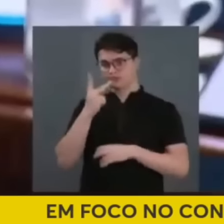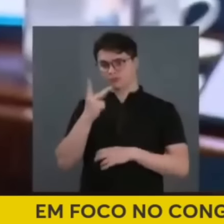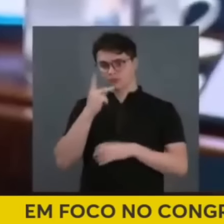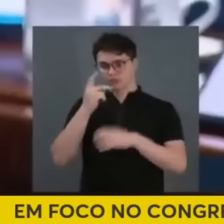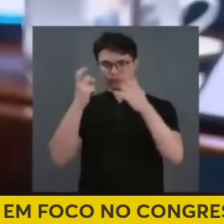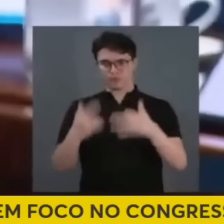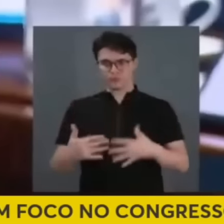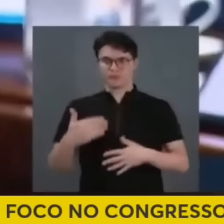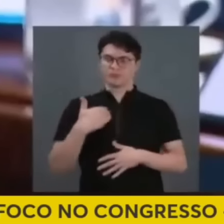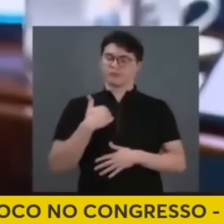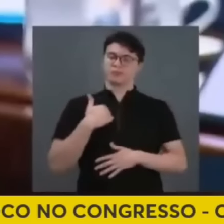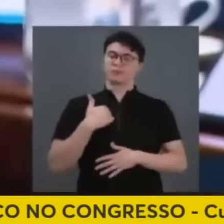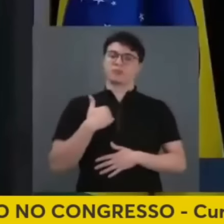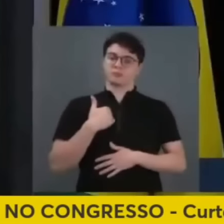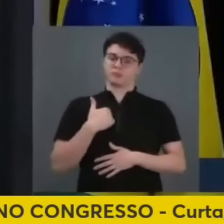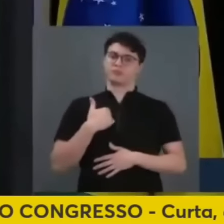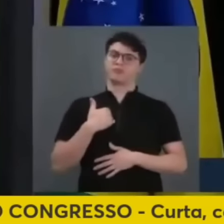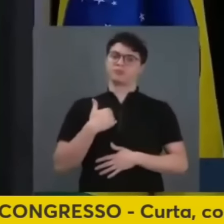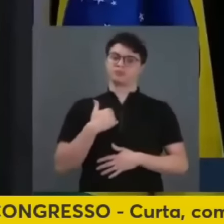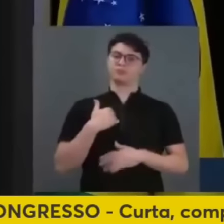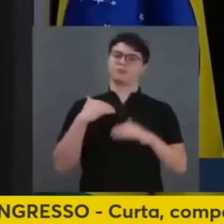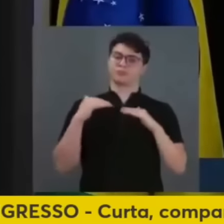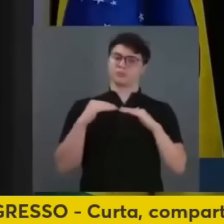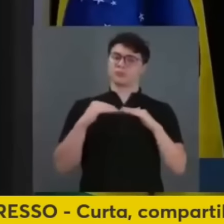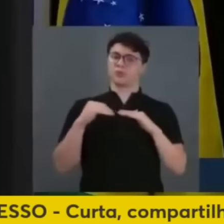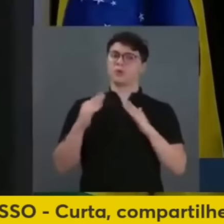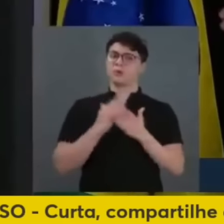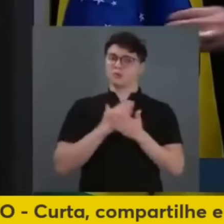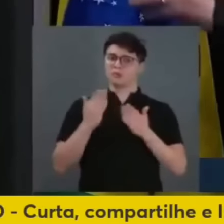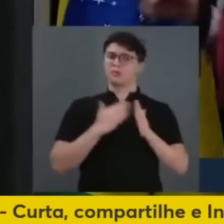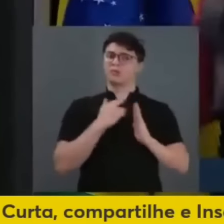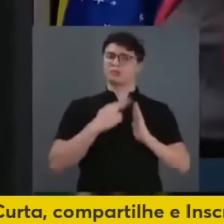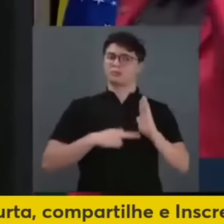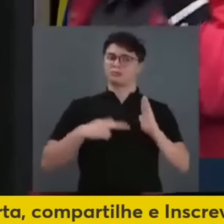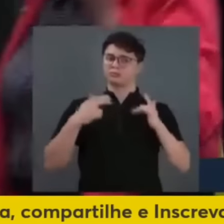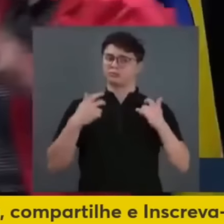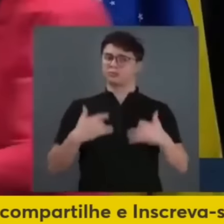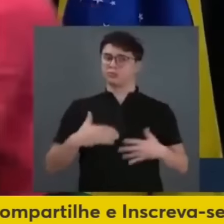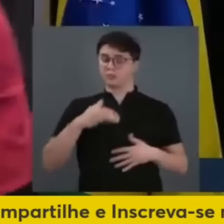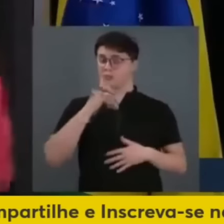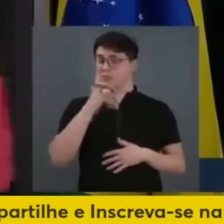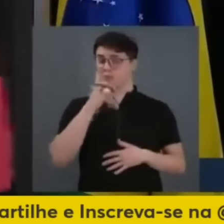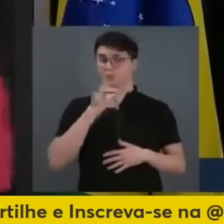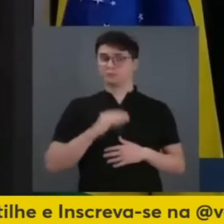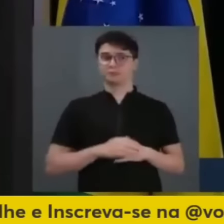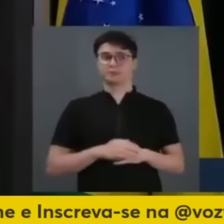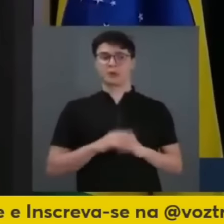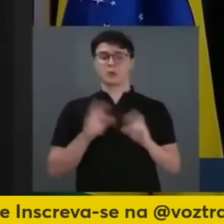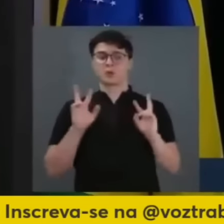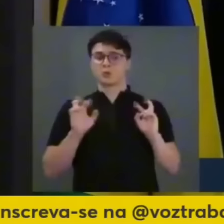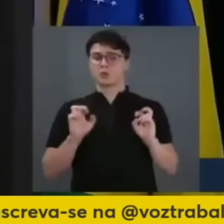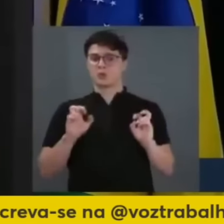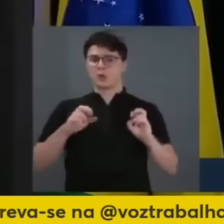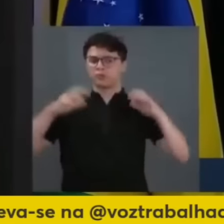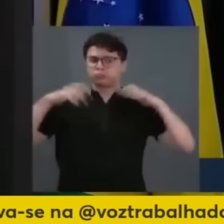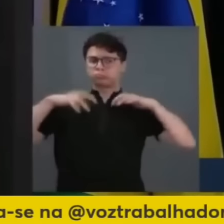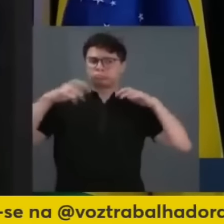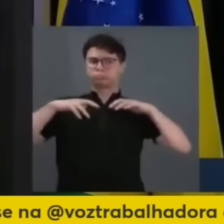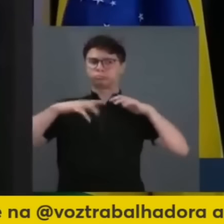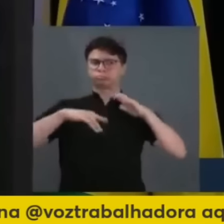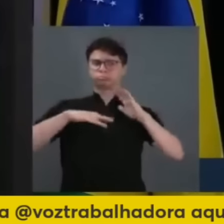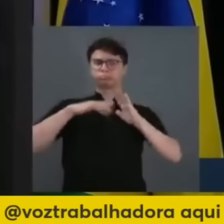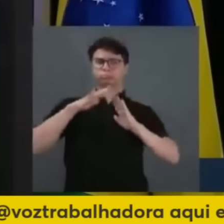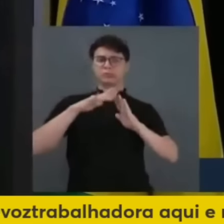E tem substância e tem razões algumas que Vossa Excelência falou. Por exemplo, essa questão das enchentes e